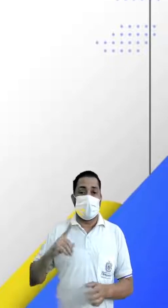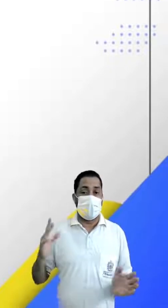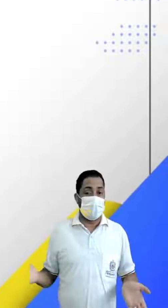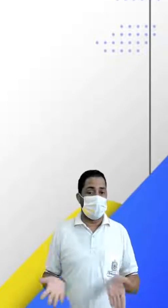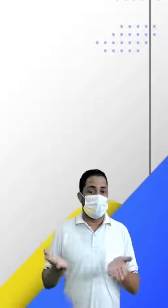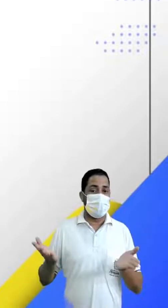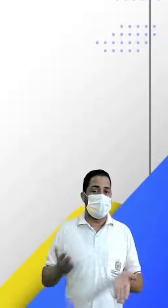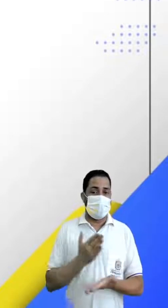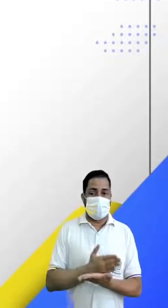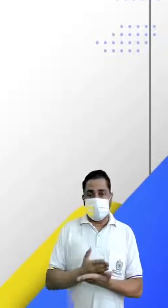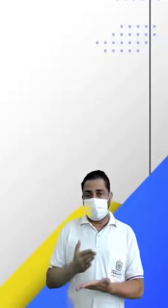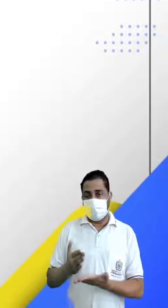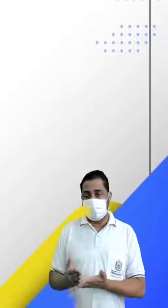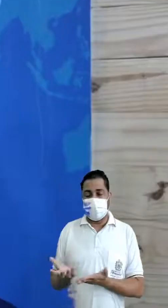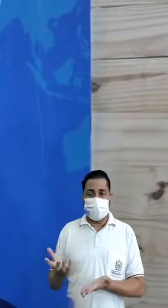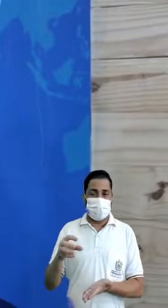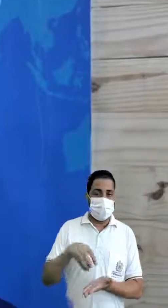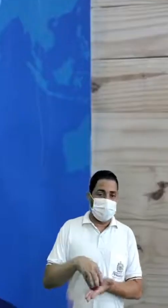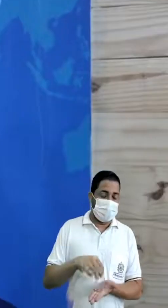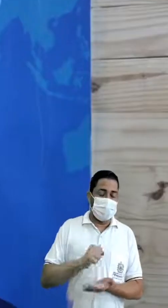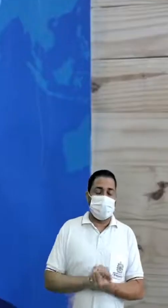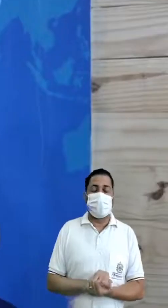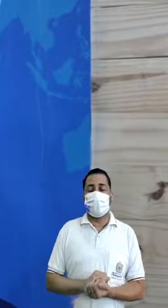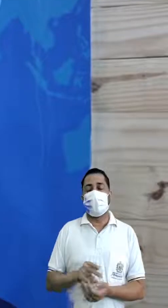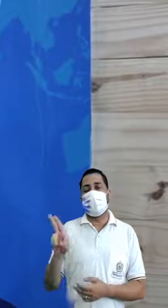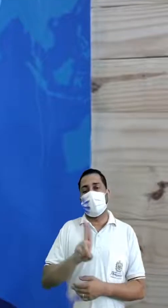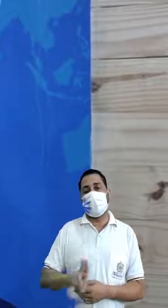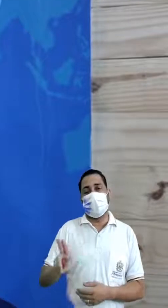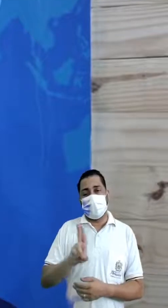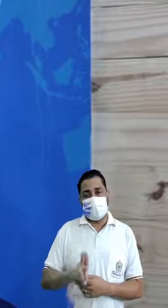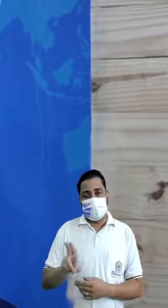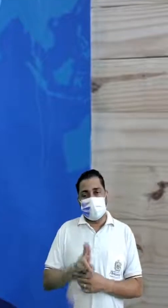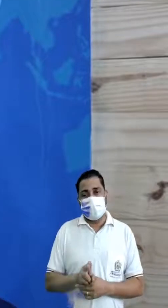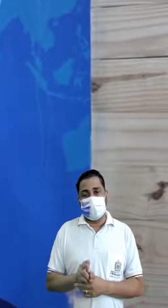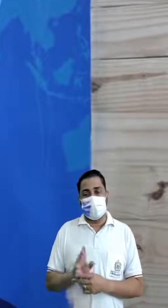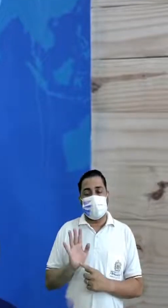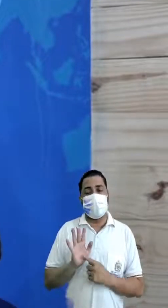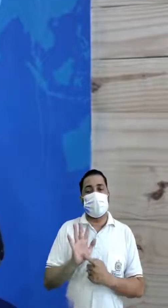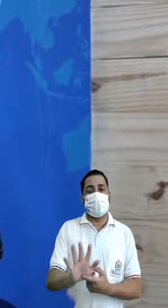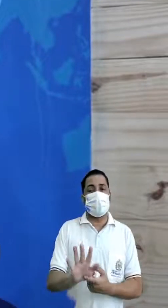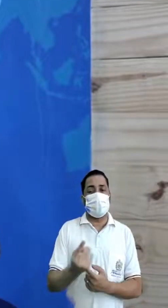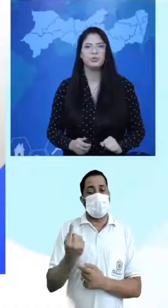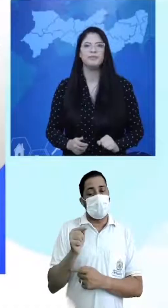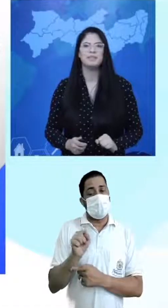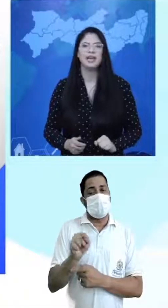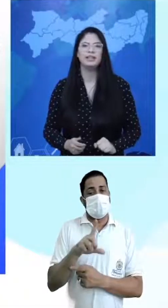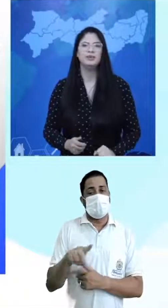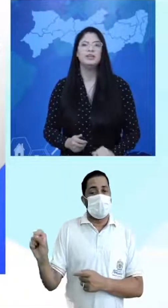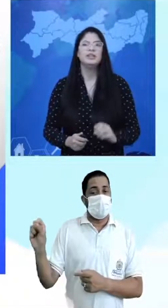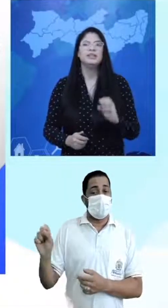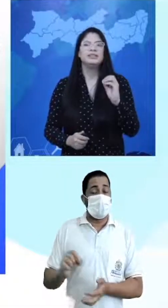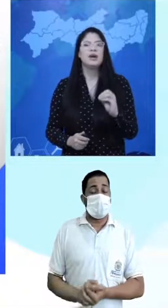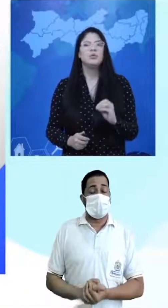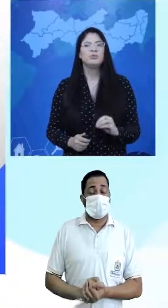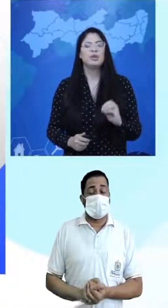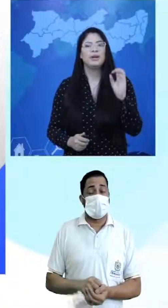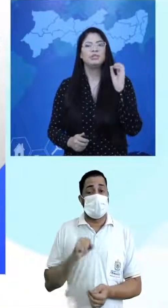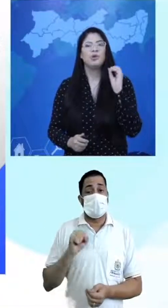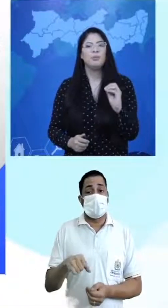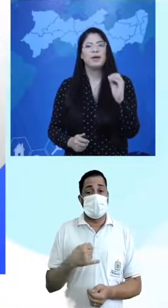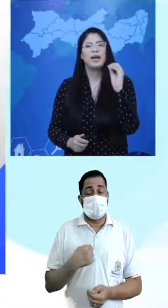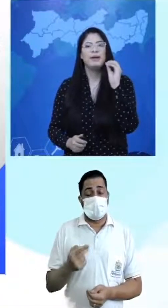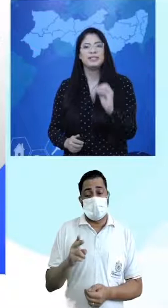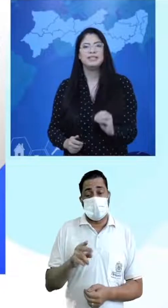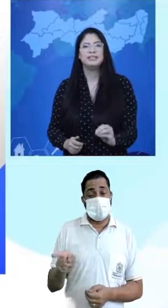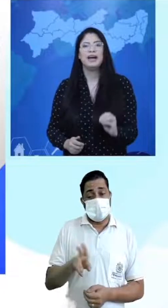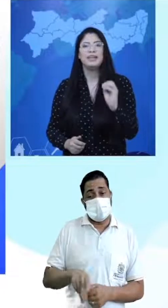parte central da projeção, a gente utiliza a projeção com um ponto de fuga, certo? Seu uso é mais comum